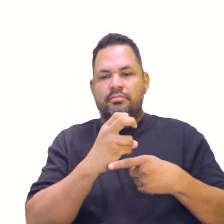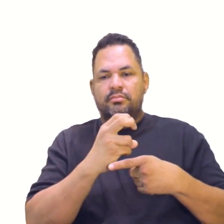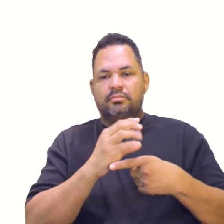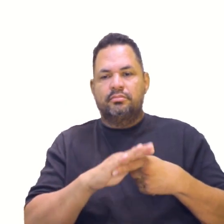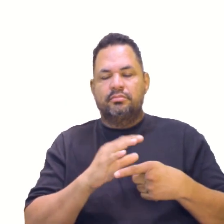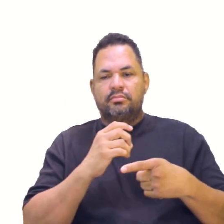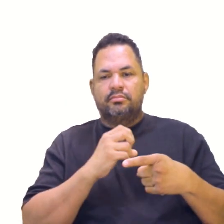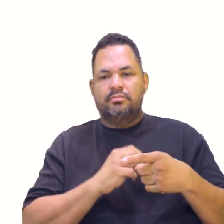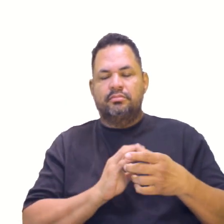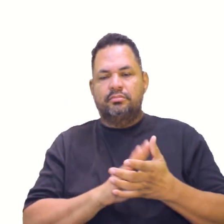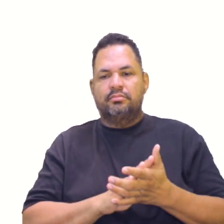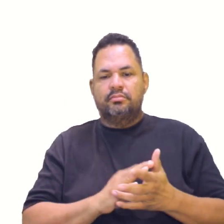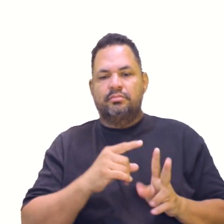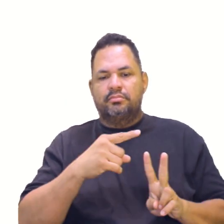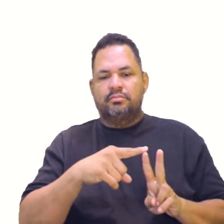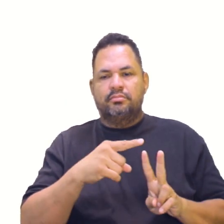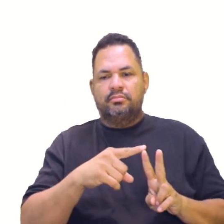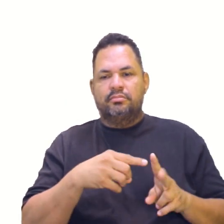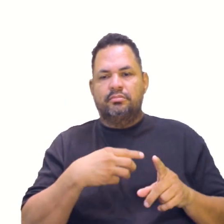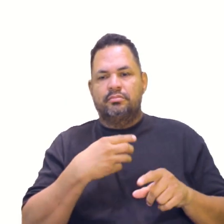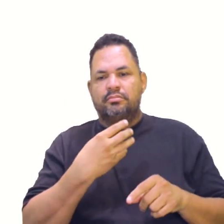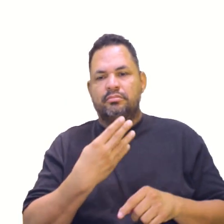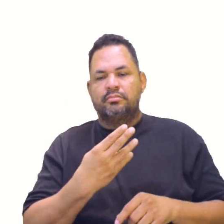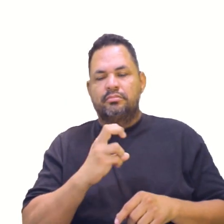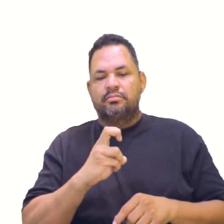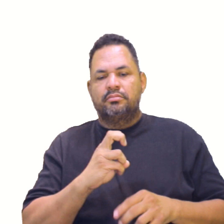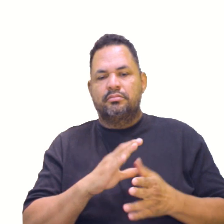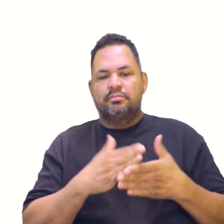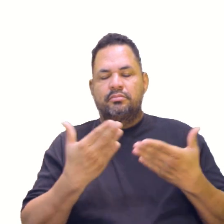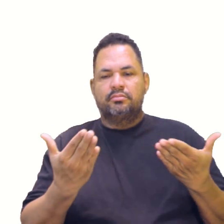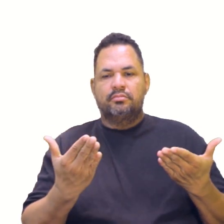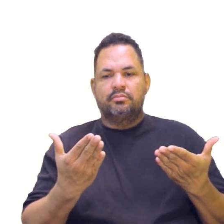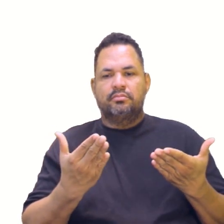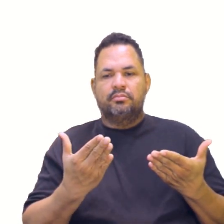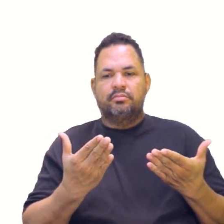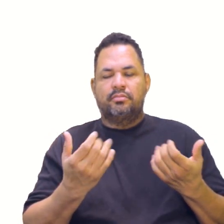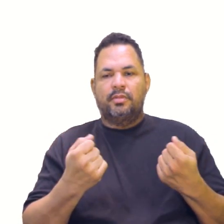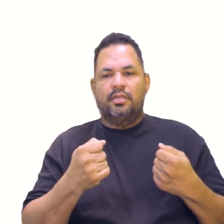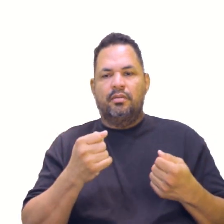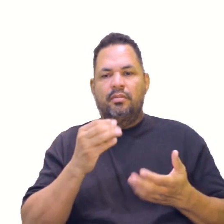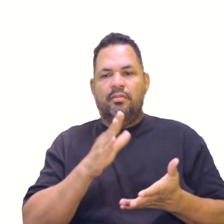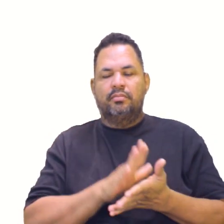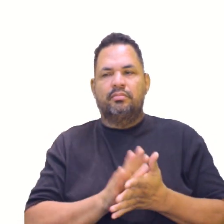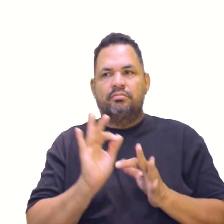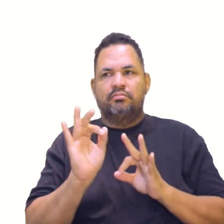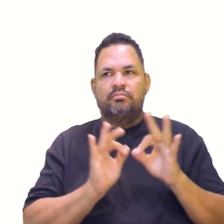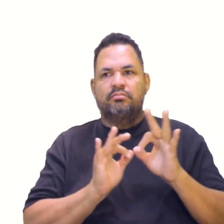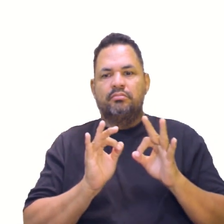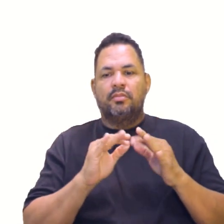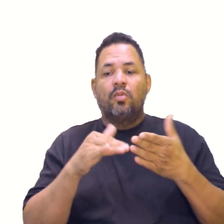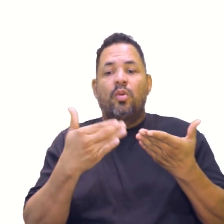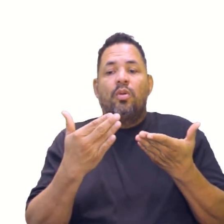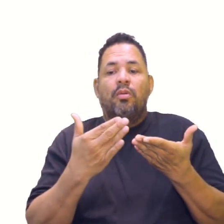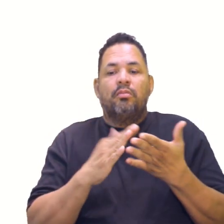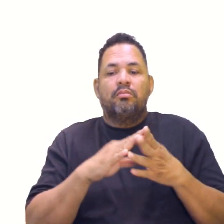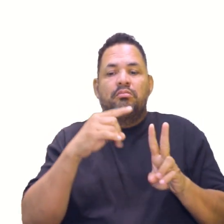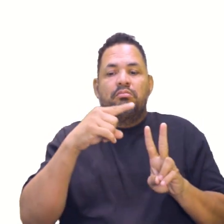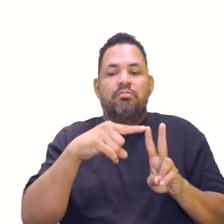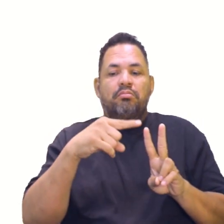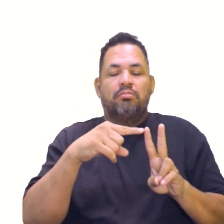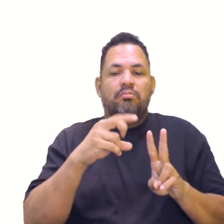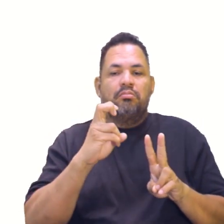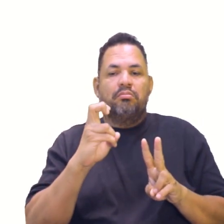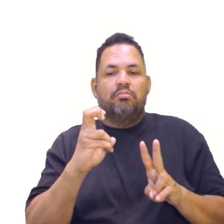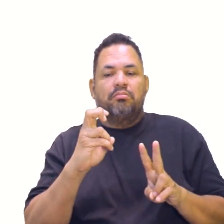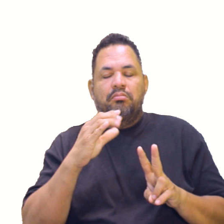raiz quadrada de 1 mais 4 é raiz de 5. Aí aqui, ó, a gente pode racionalizar, a gente pode ver quanto que é raiz de 5 aí na